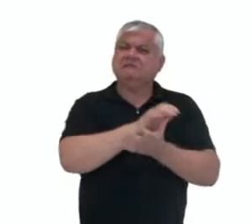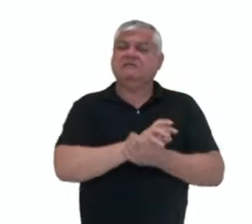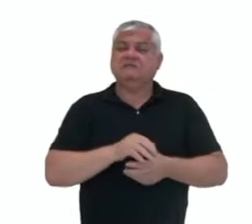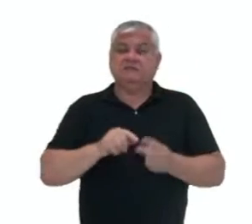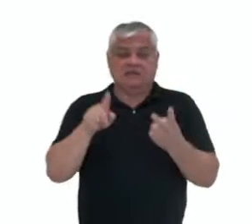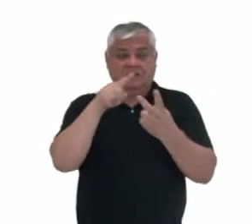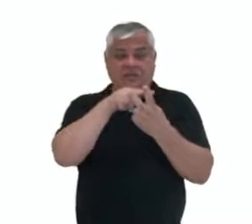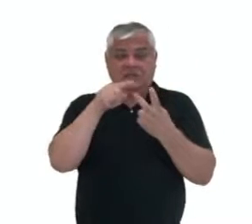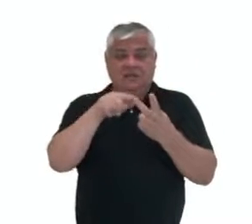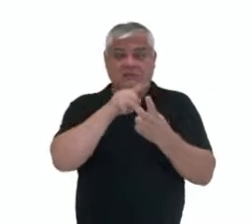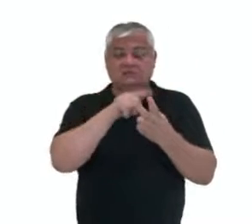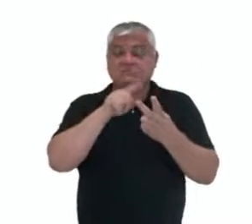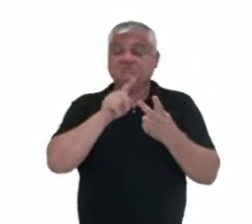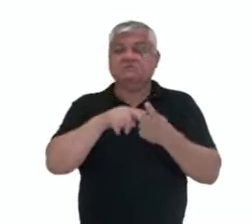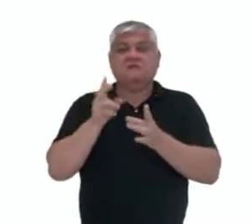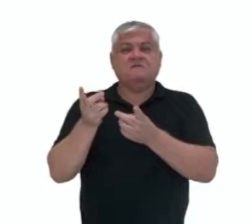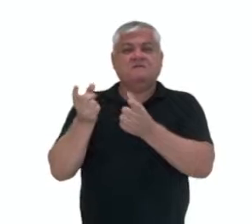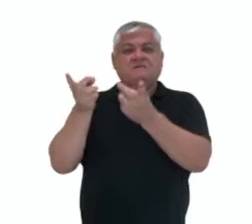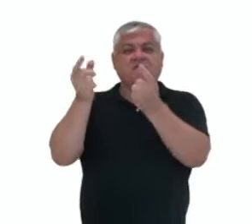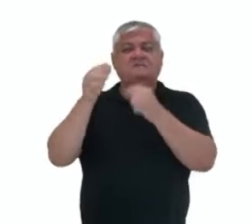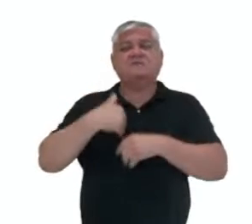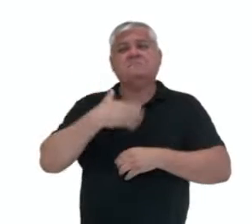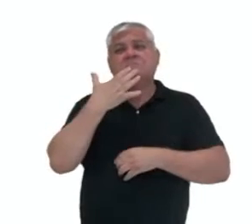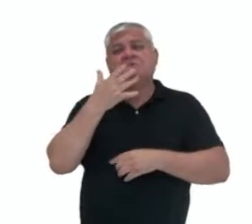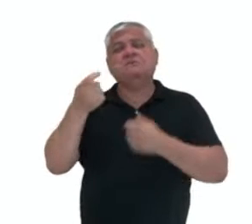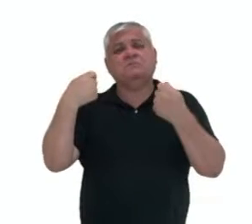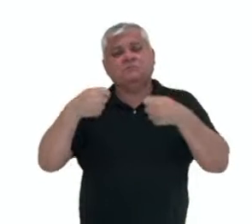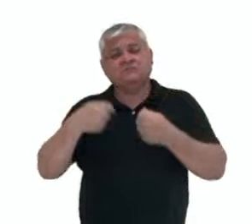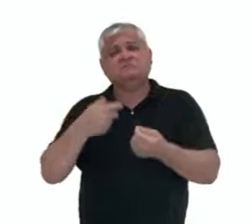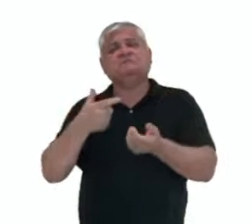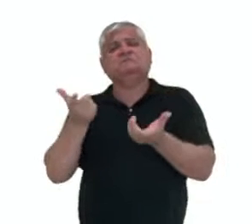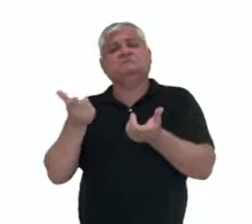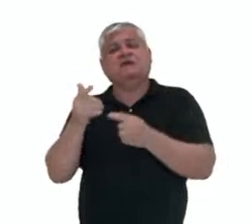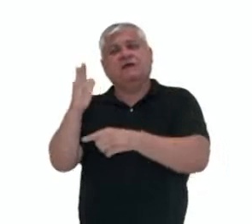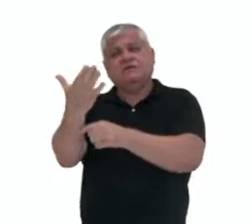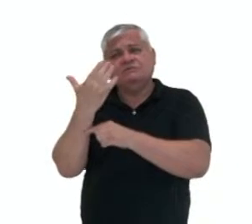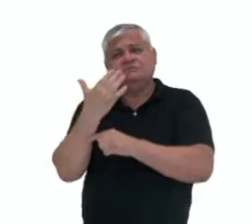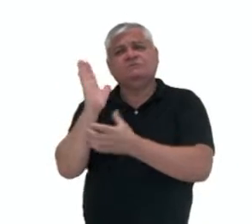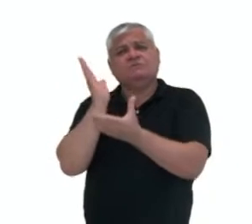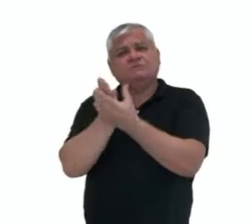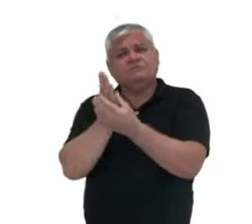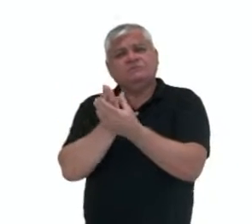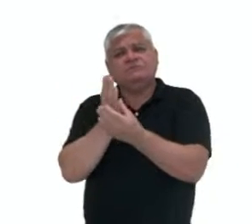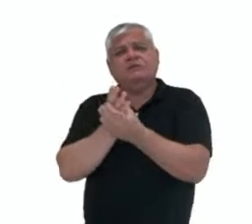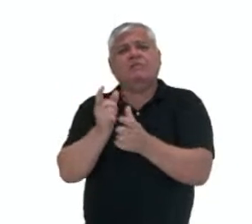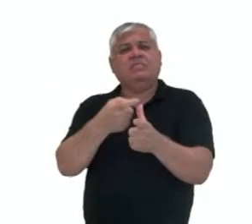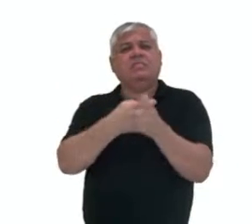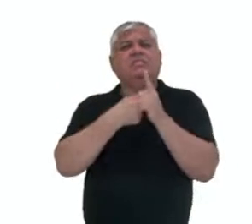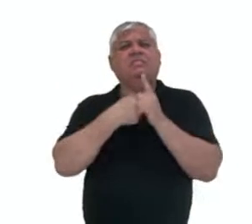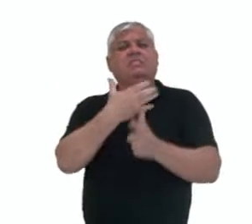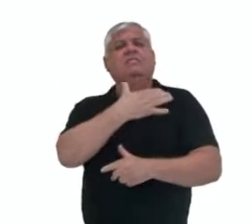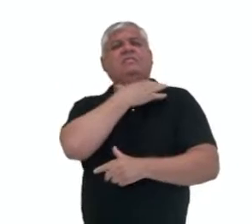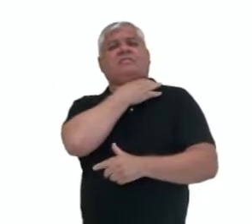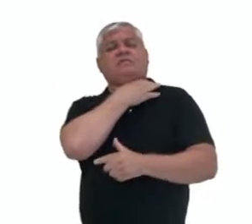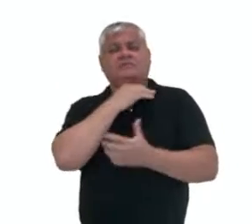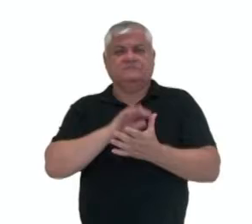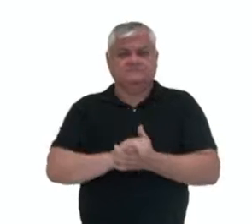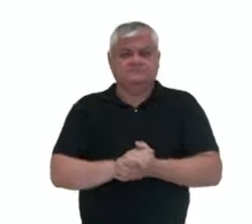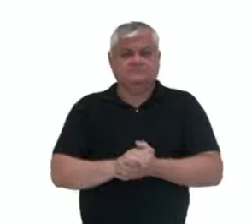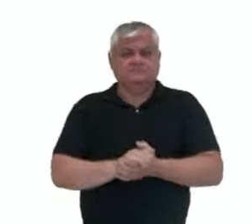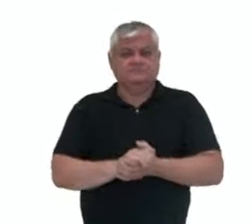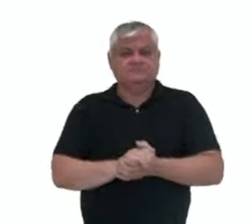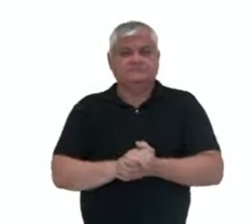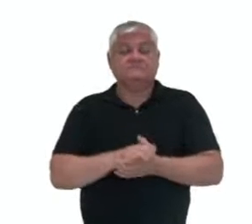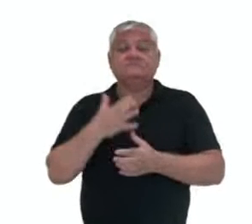país entraram com pedidos de recuperação judicial na Justiça, acumulando dívidas milionárias. Entre